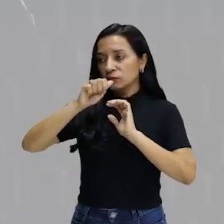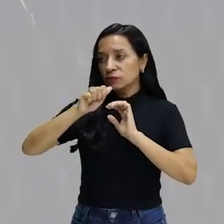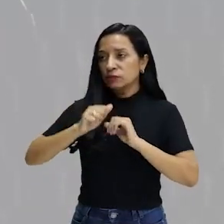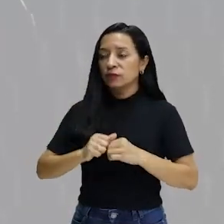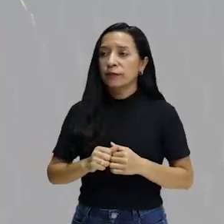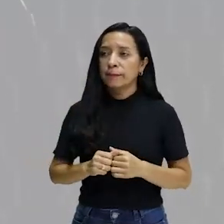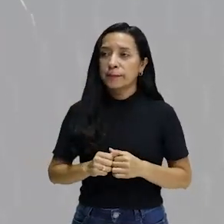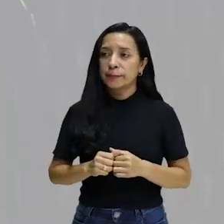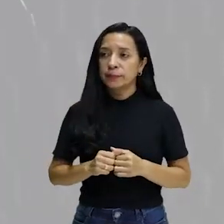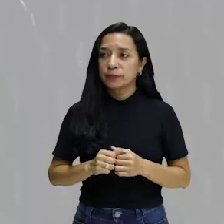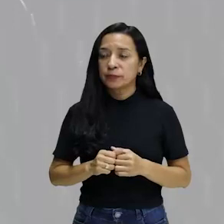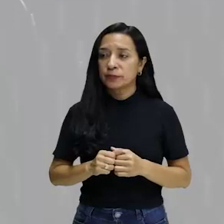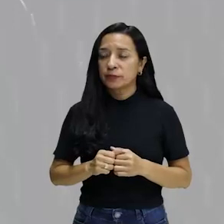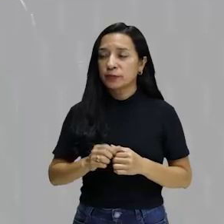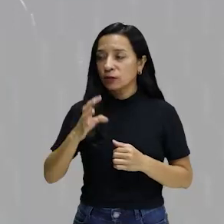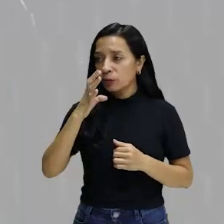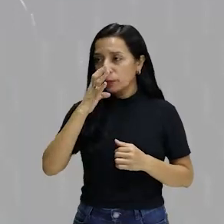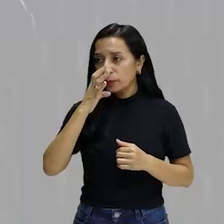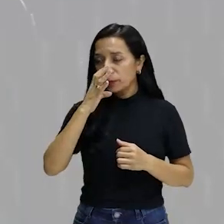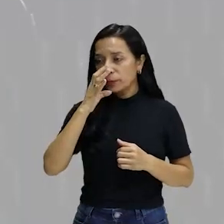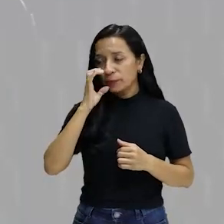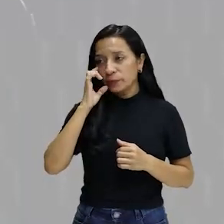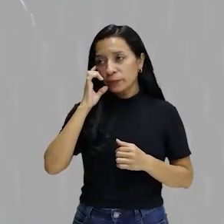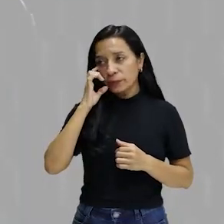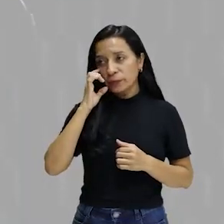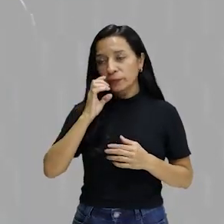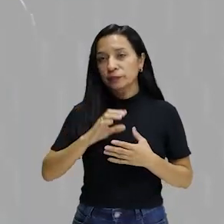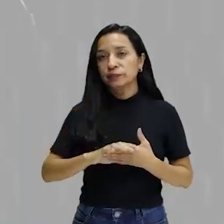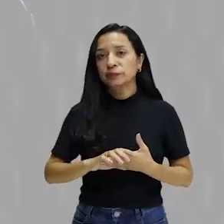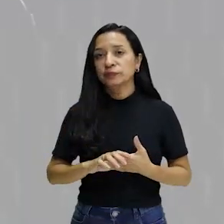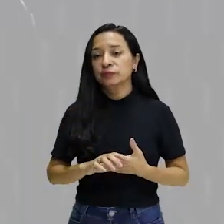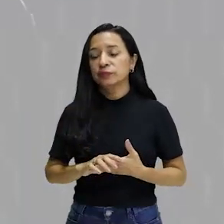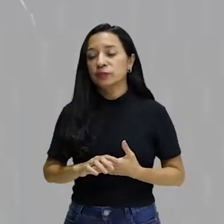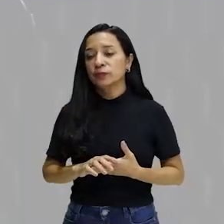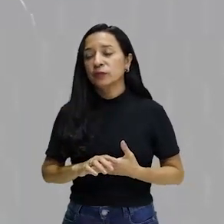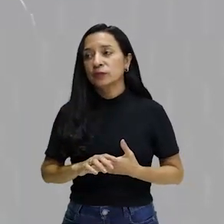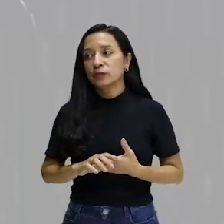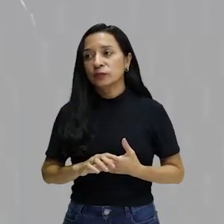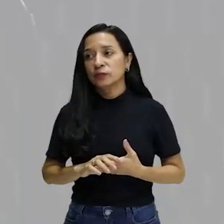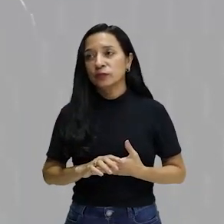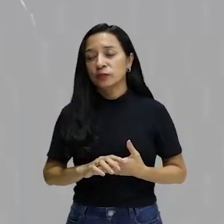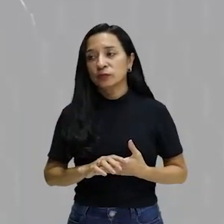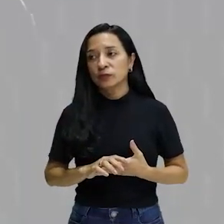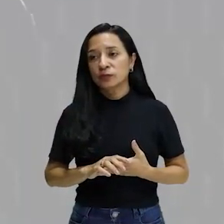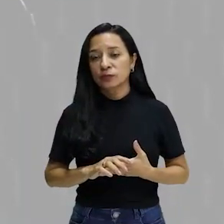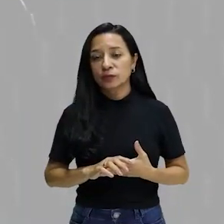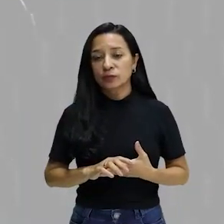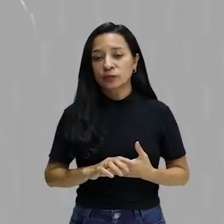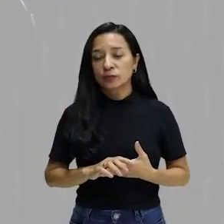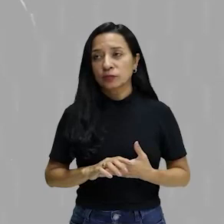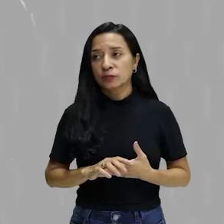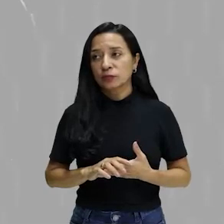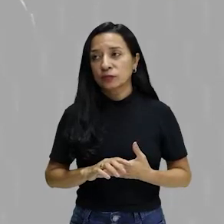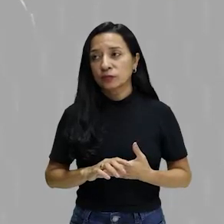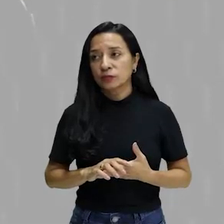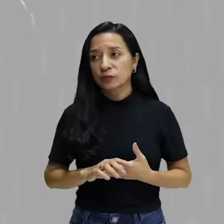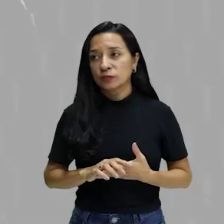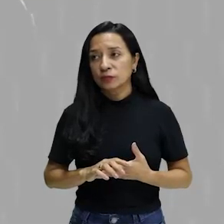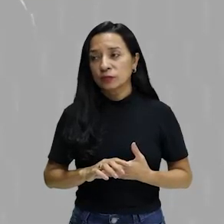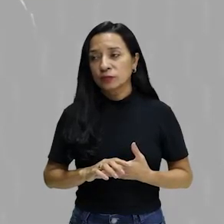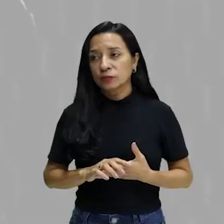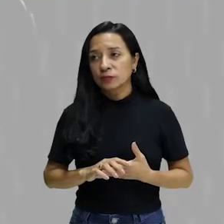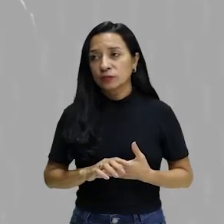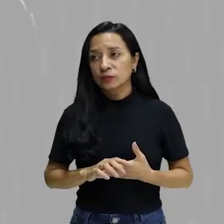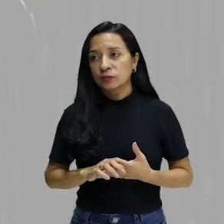gente vai perceber a transpiração por meio desses estômatos que ficam aí na epiderme da